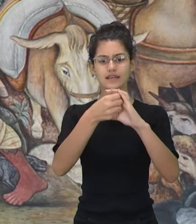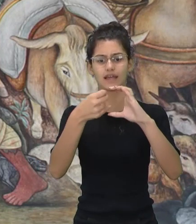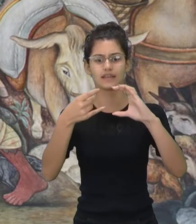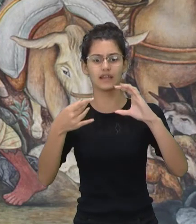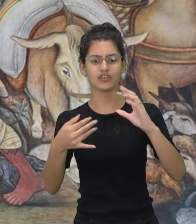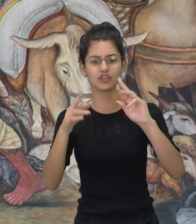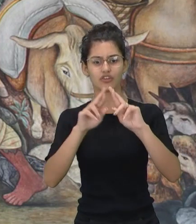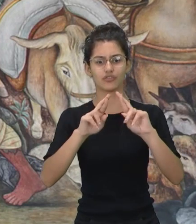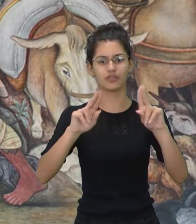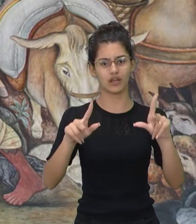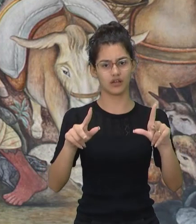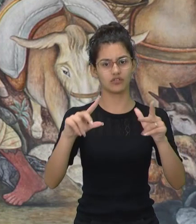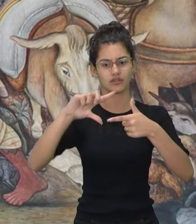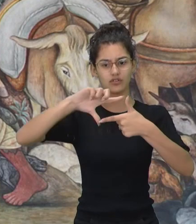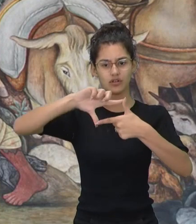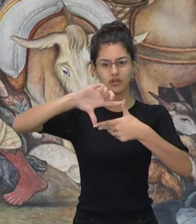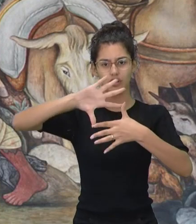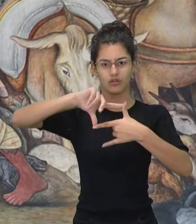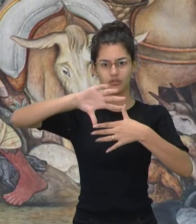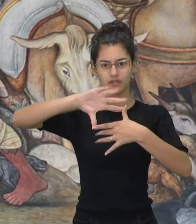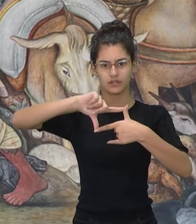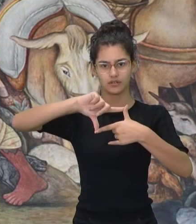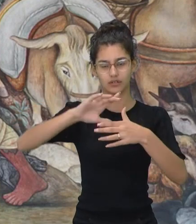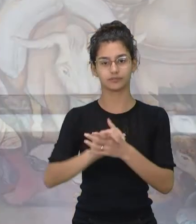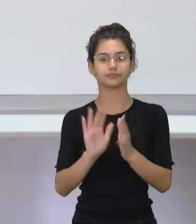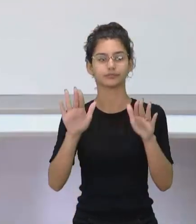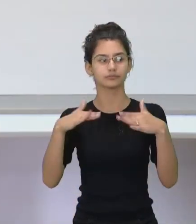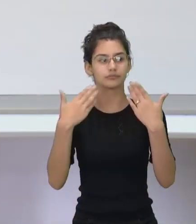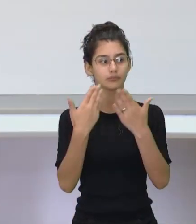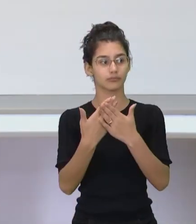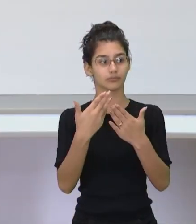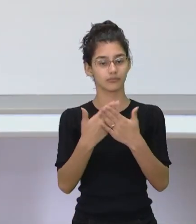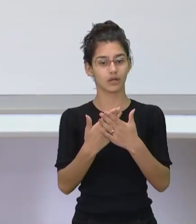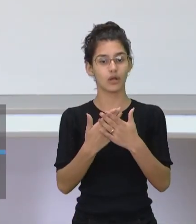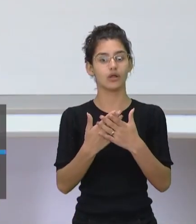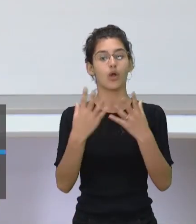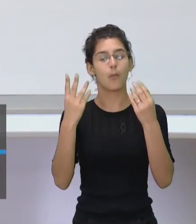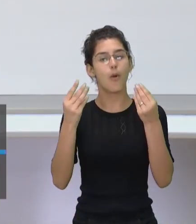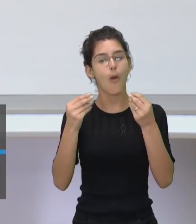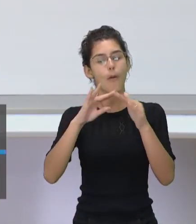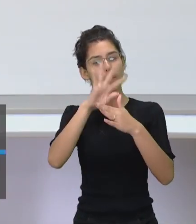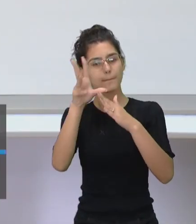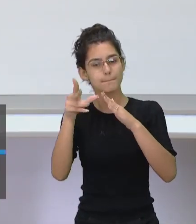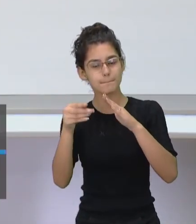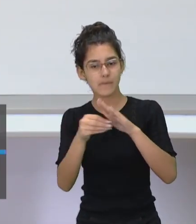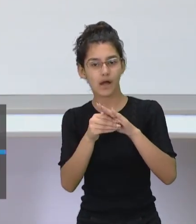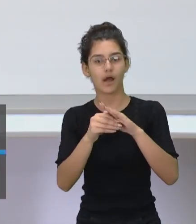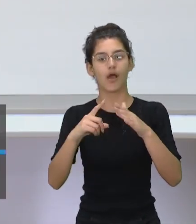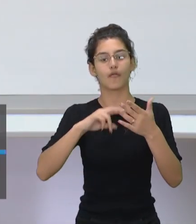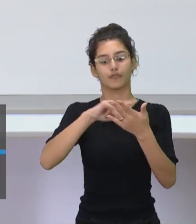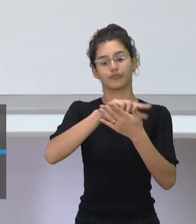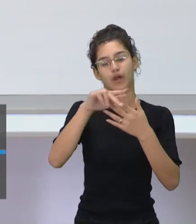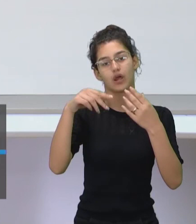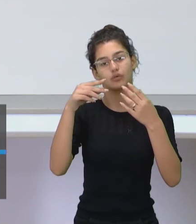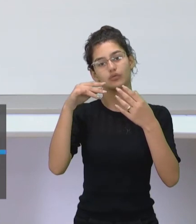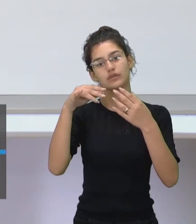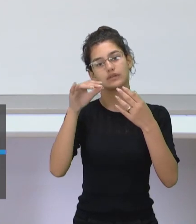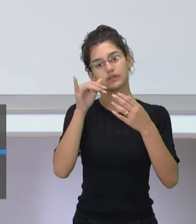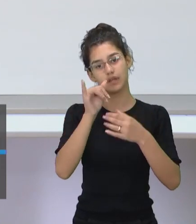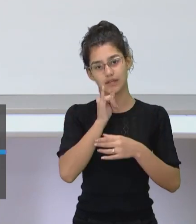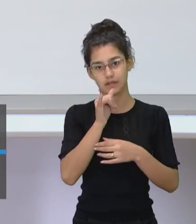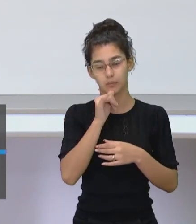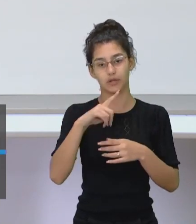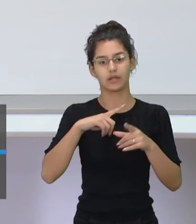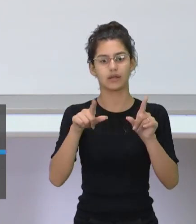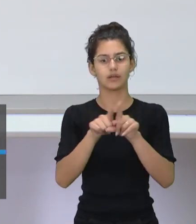características etnocêntricas. Bom, estudantes, esse material está bem completo, eu trouxe uma série de exemplos, inclusive da Companhia